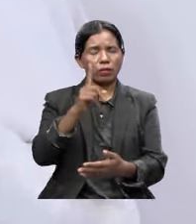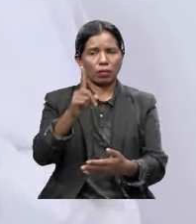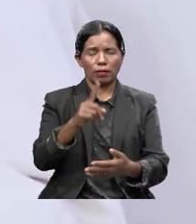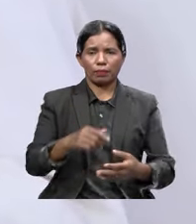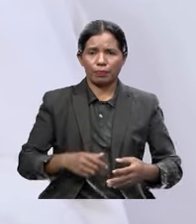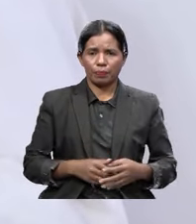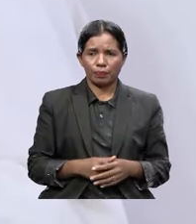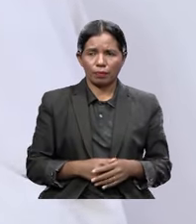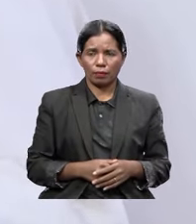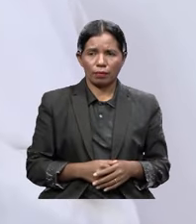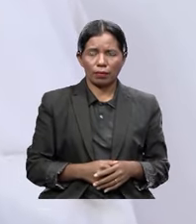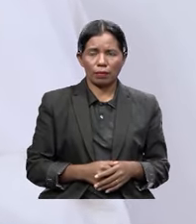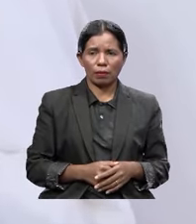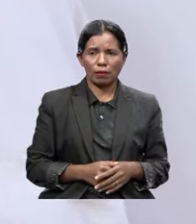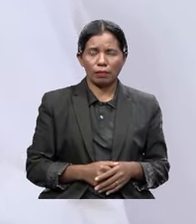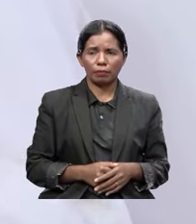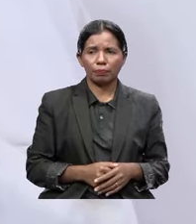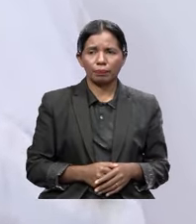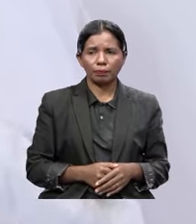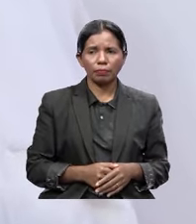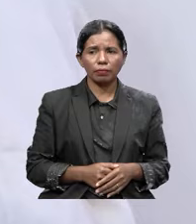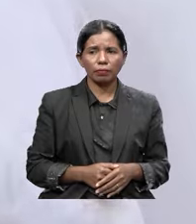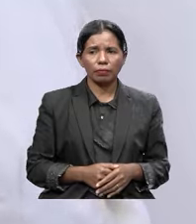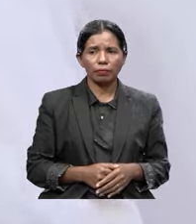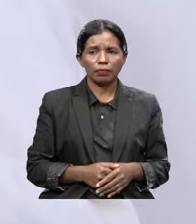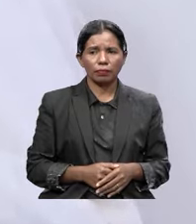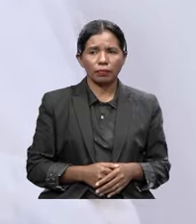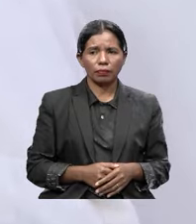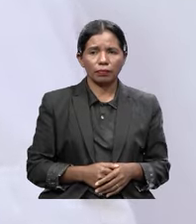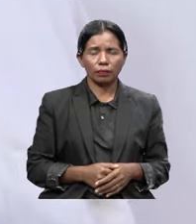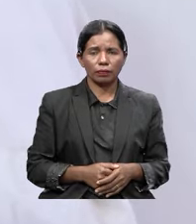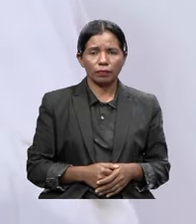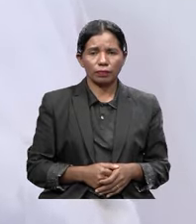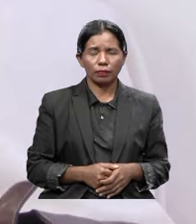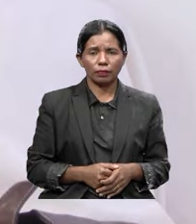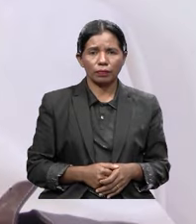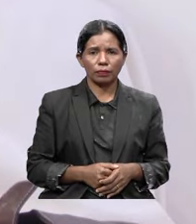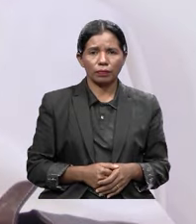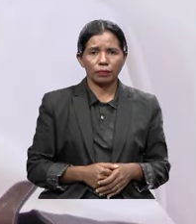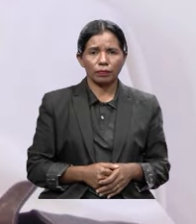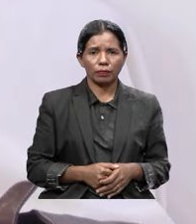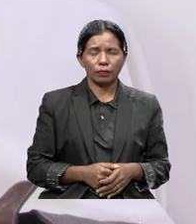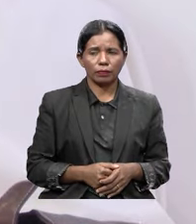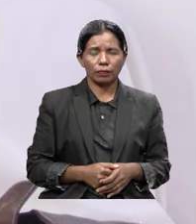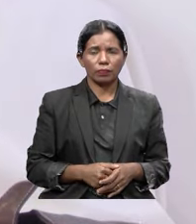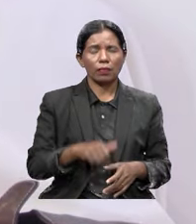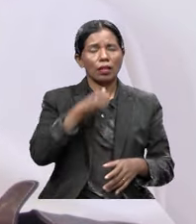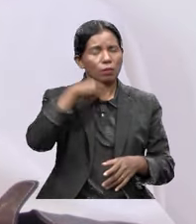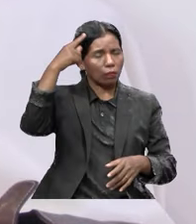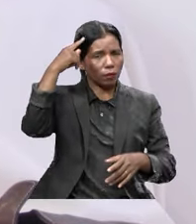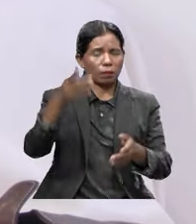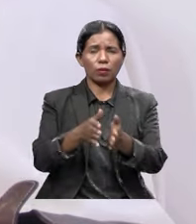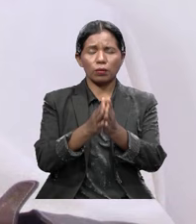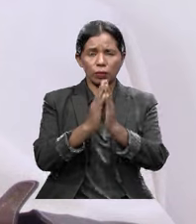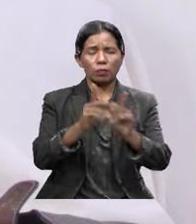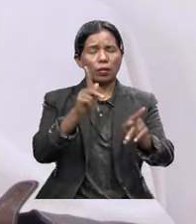de Deus, anímense a parir comunidades, sean madres. Papa Francisco Mos, o suba